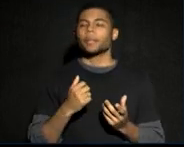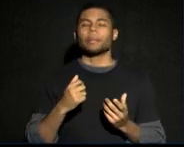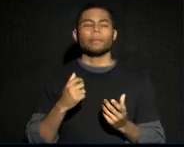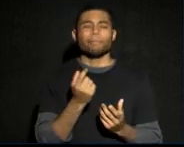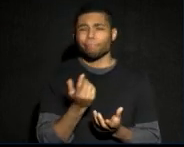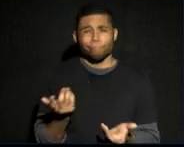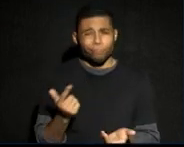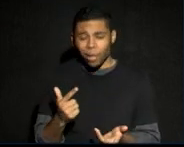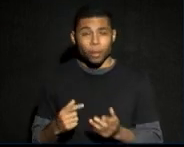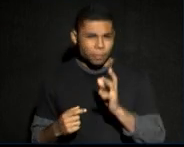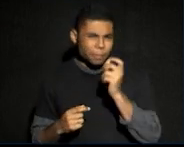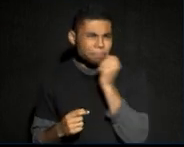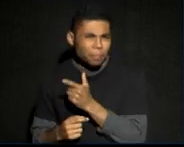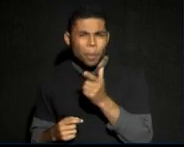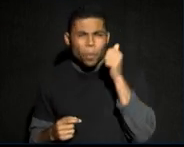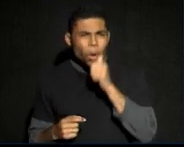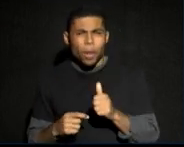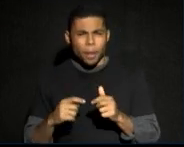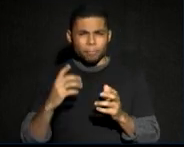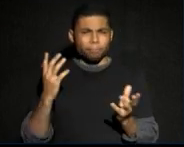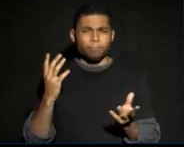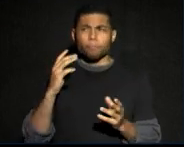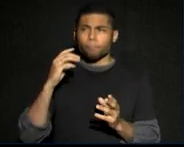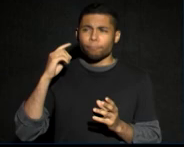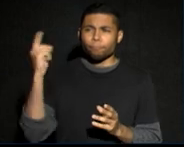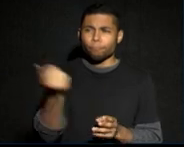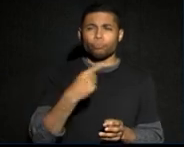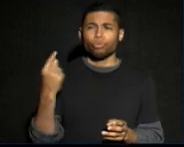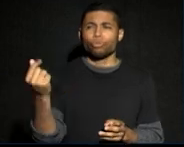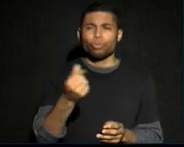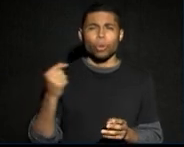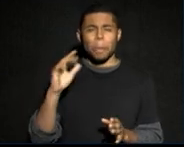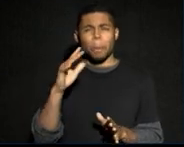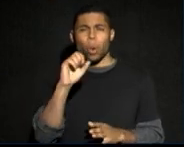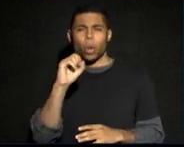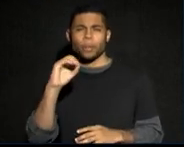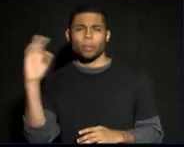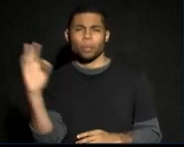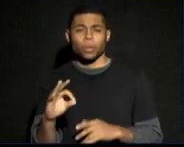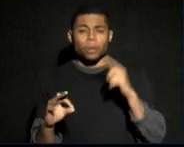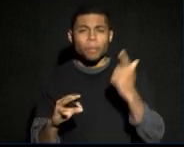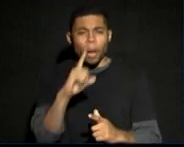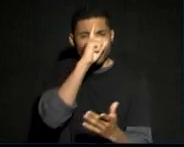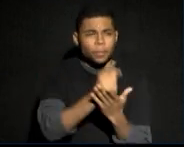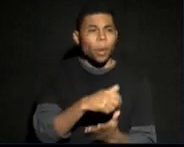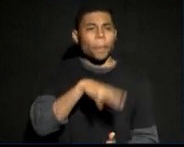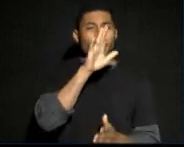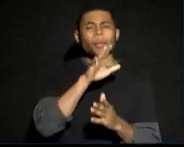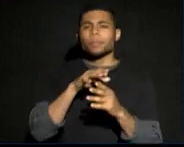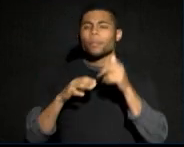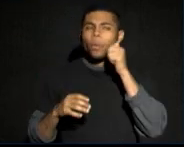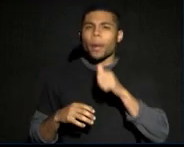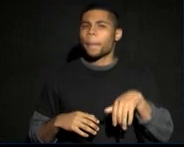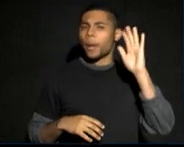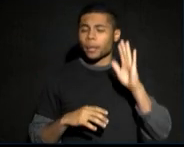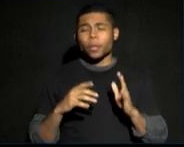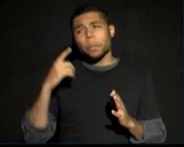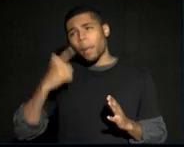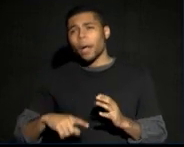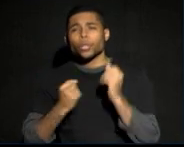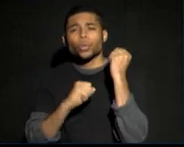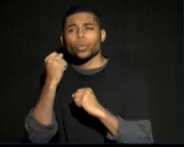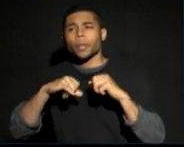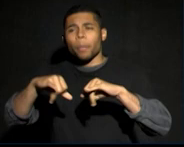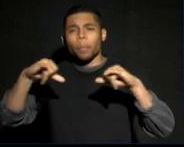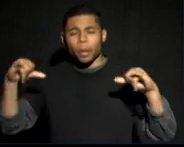se a mulher e oitenta por cento e econômico do centro de decisão de uma família toda a indústria de propaganda inclusive